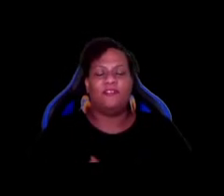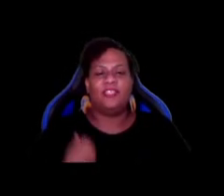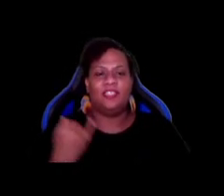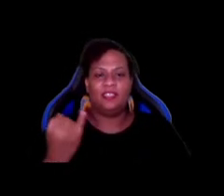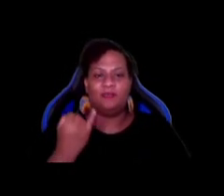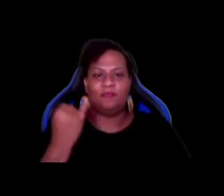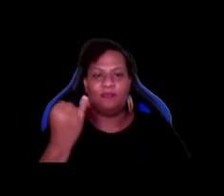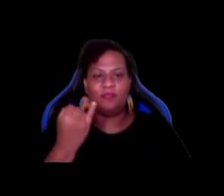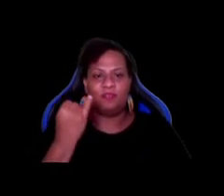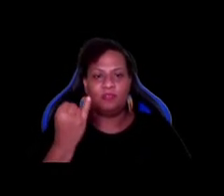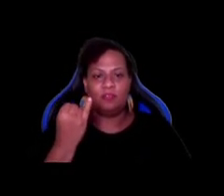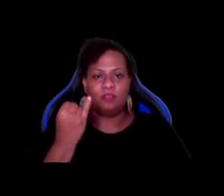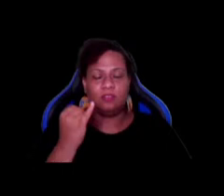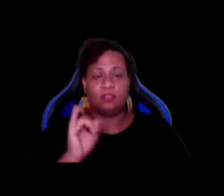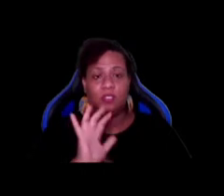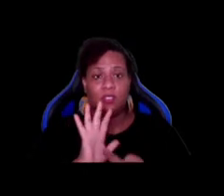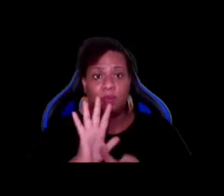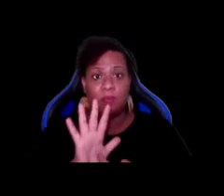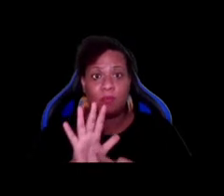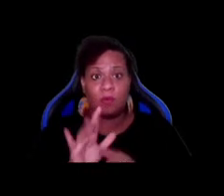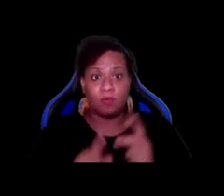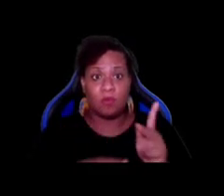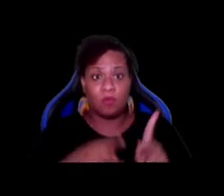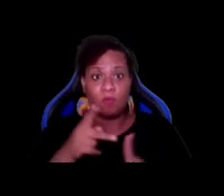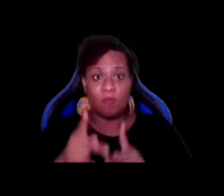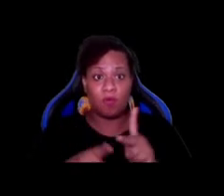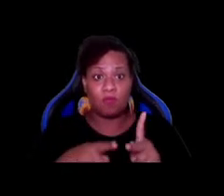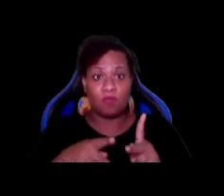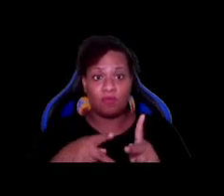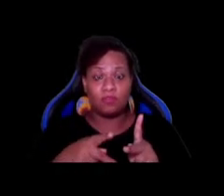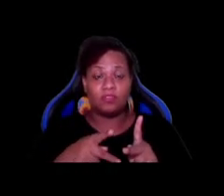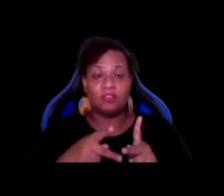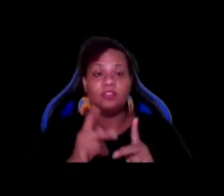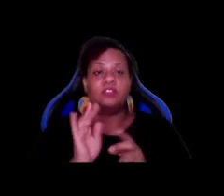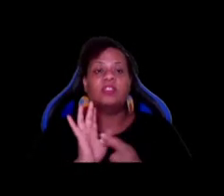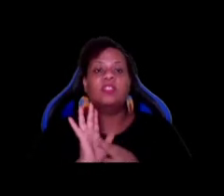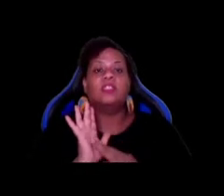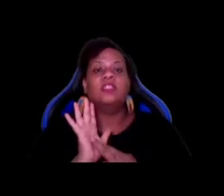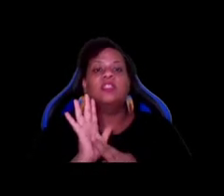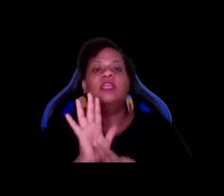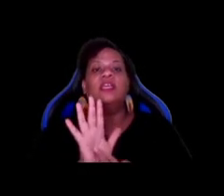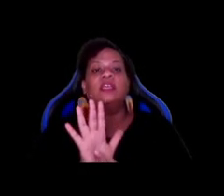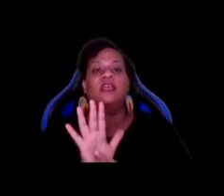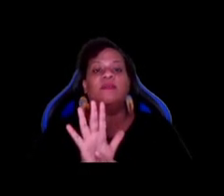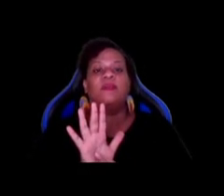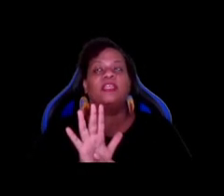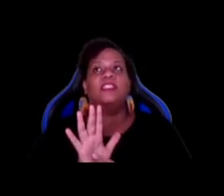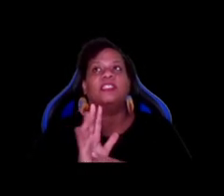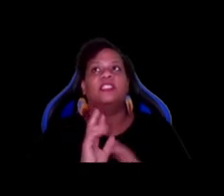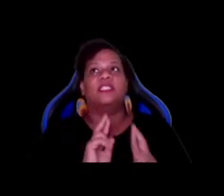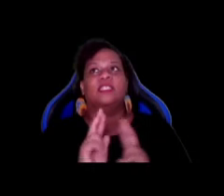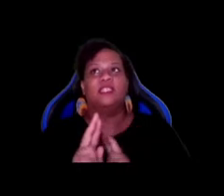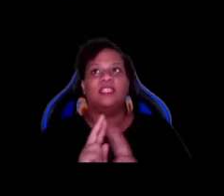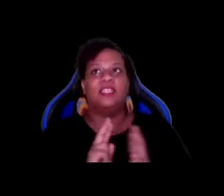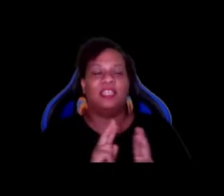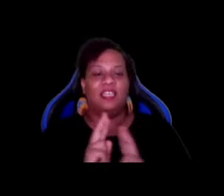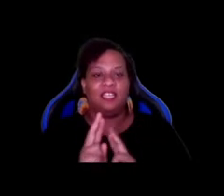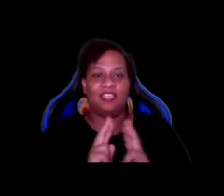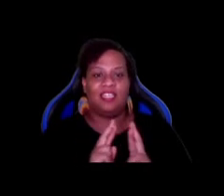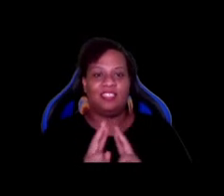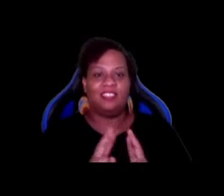o tempo circular dos povos indígenas. Ele representa toda essa relação quando você... Ó,